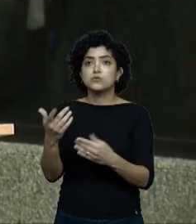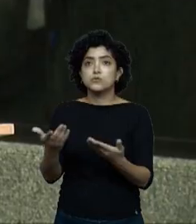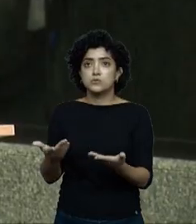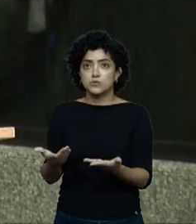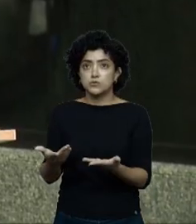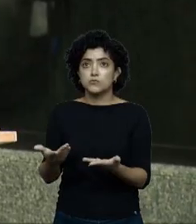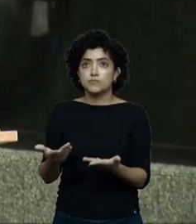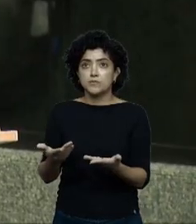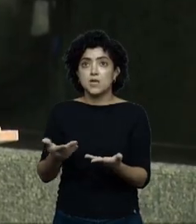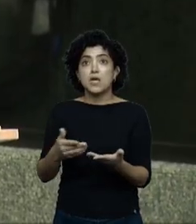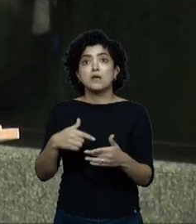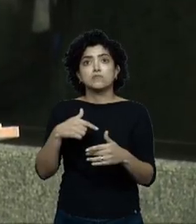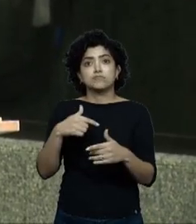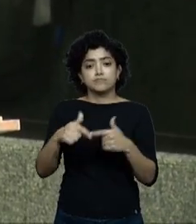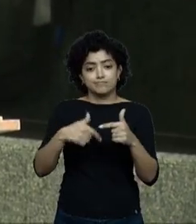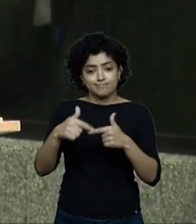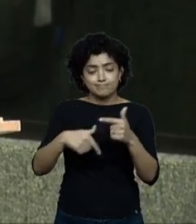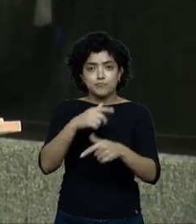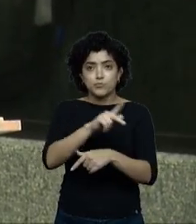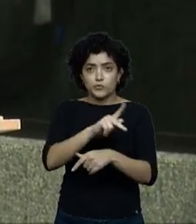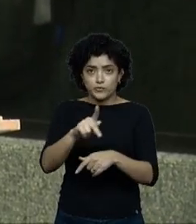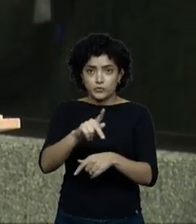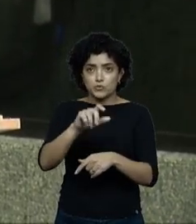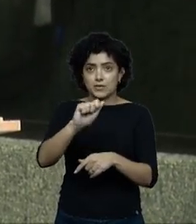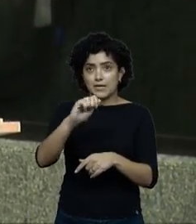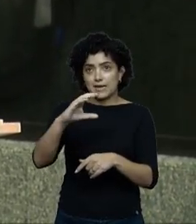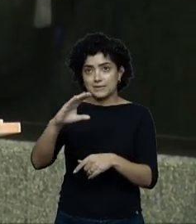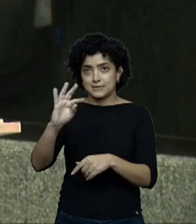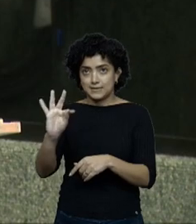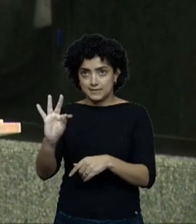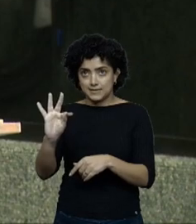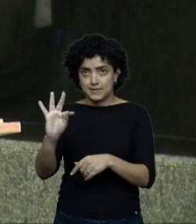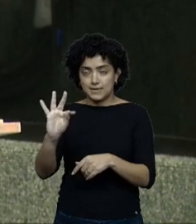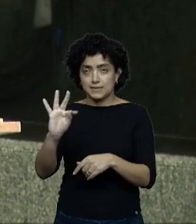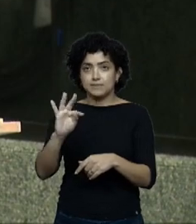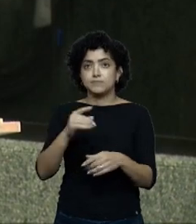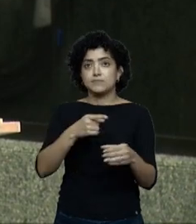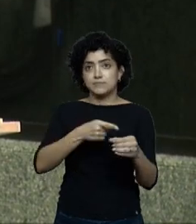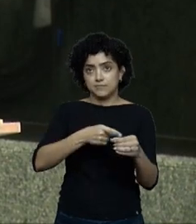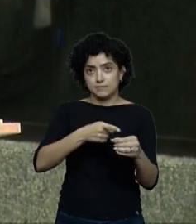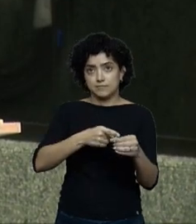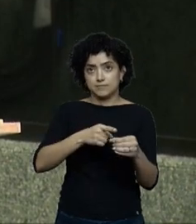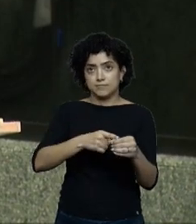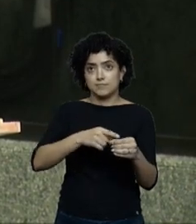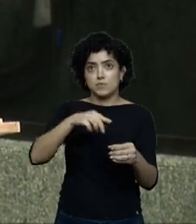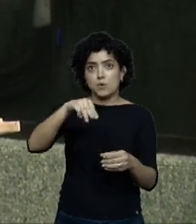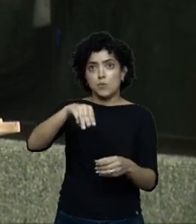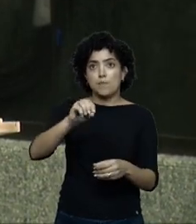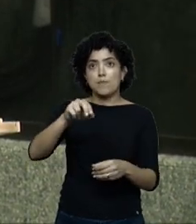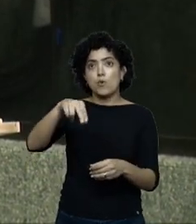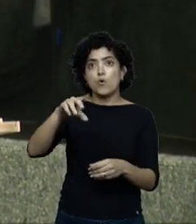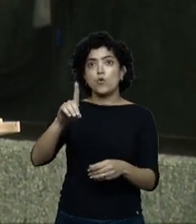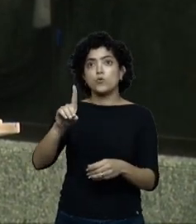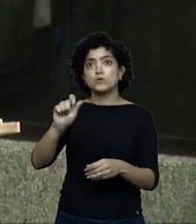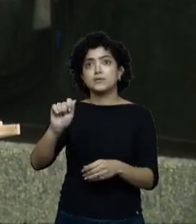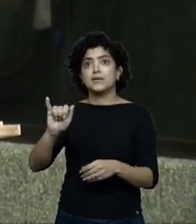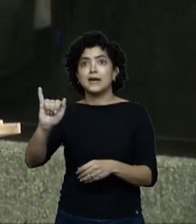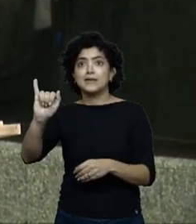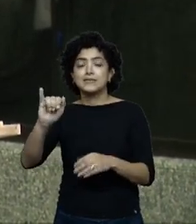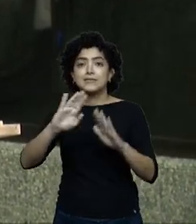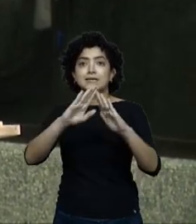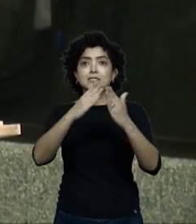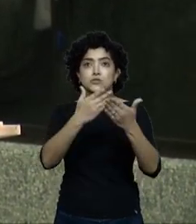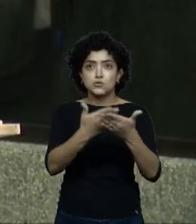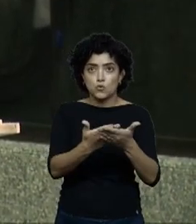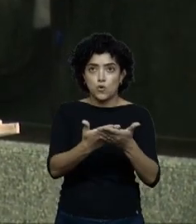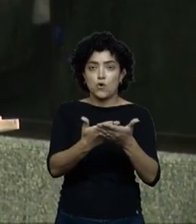atua como professora act na cidade de Mondaí na escola que fica